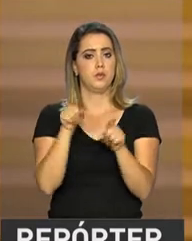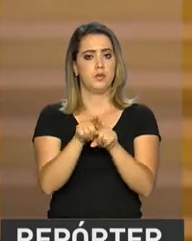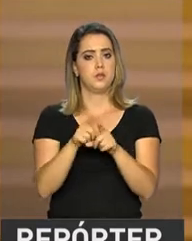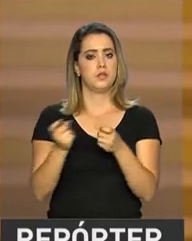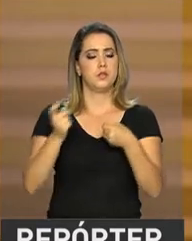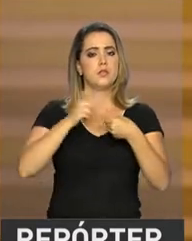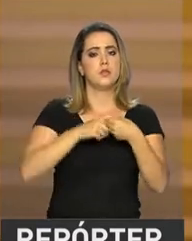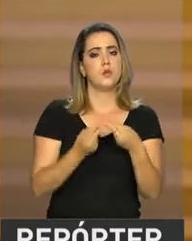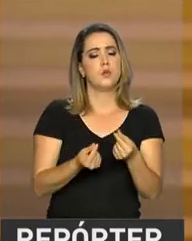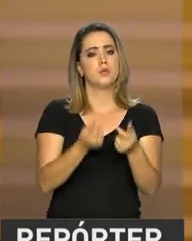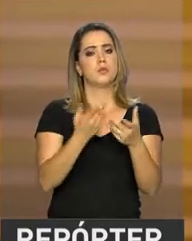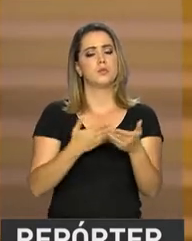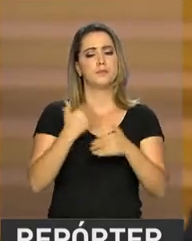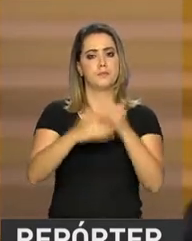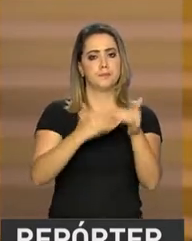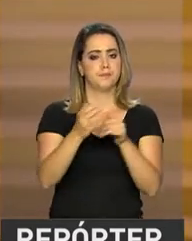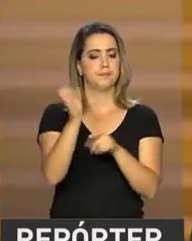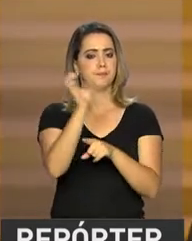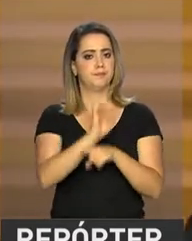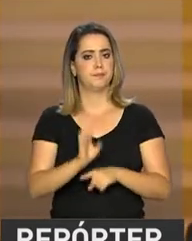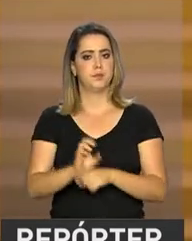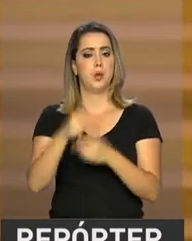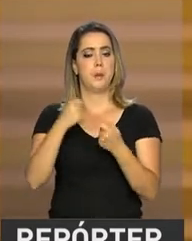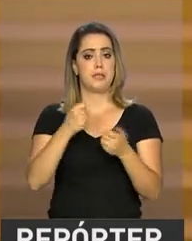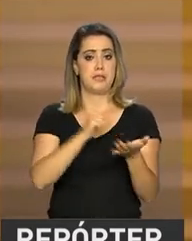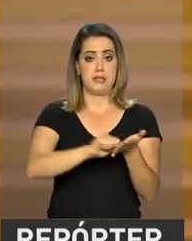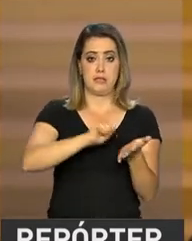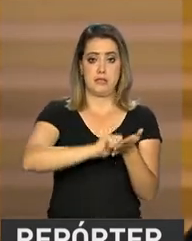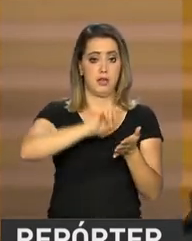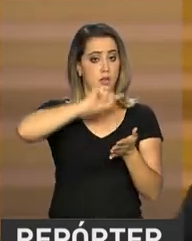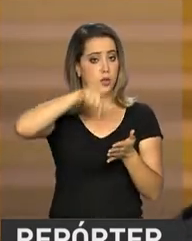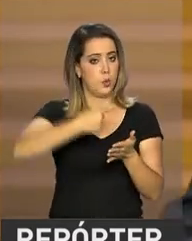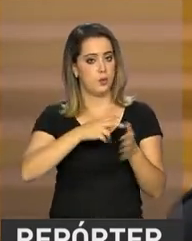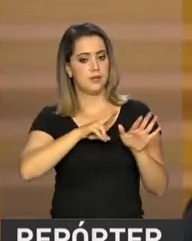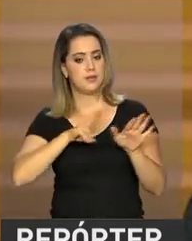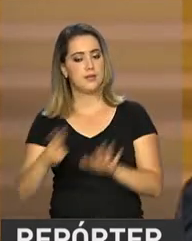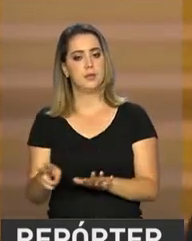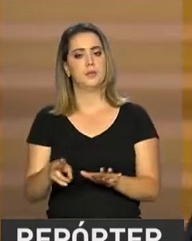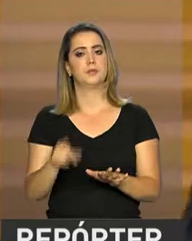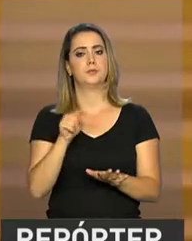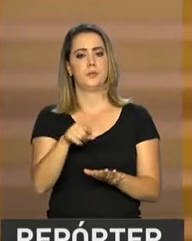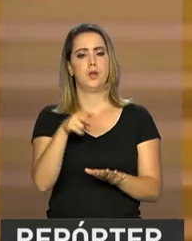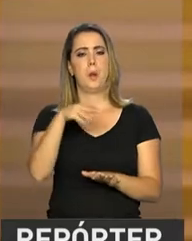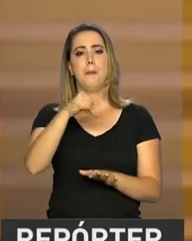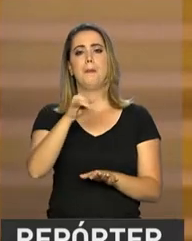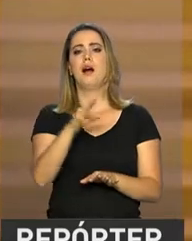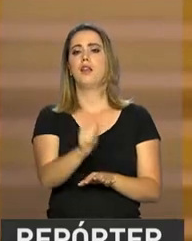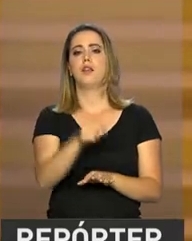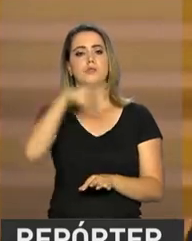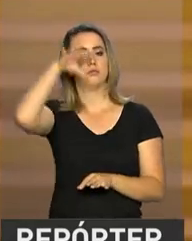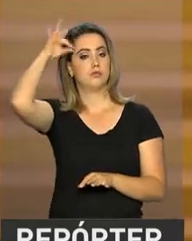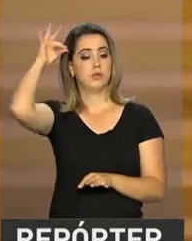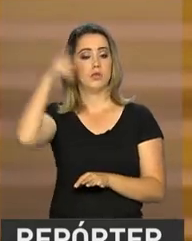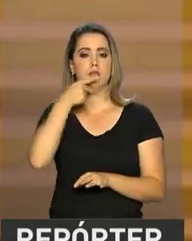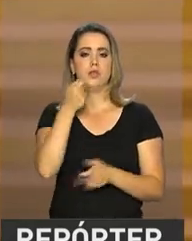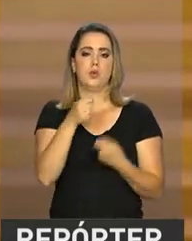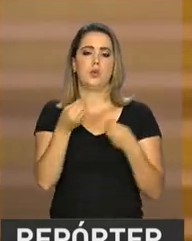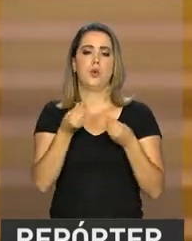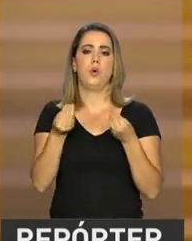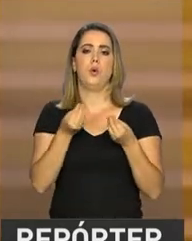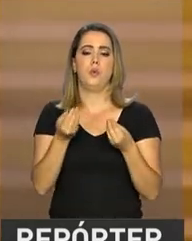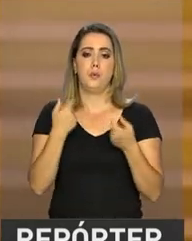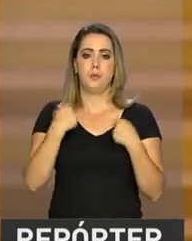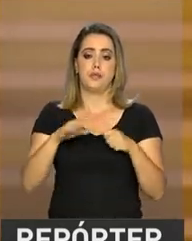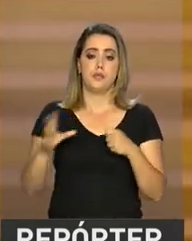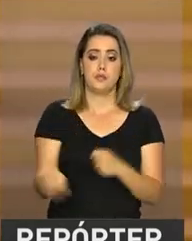para o desenvolvimento do estado deve ser assinado até a próxima semana para maia não há solução para o brasil sem